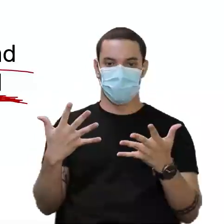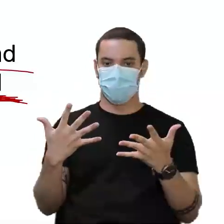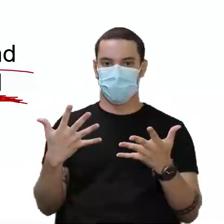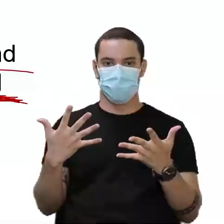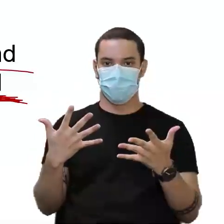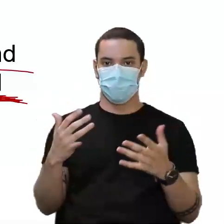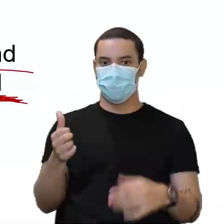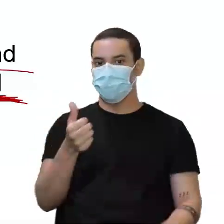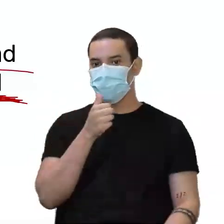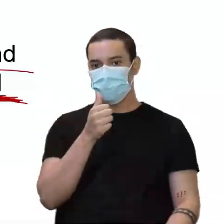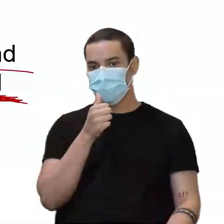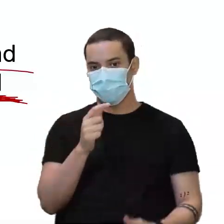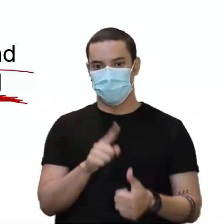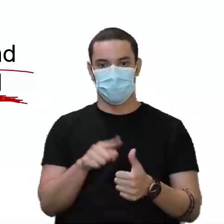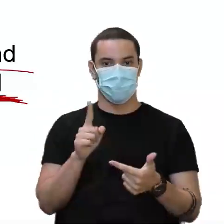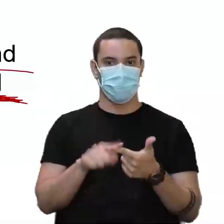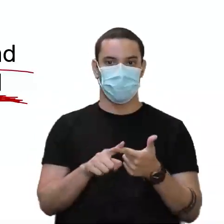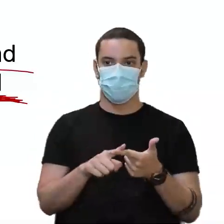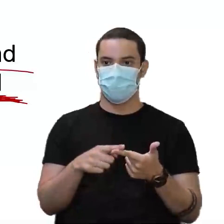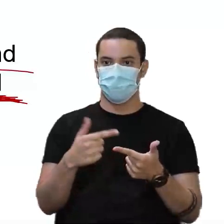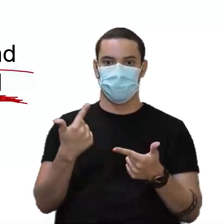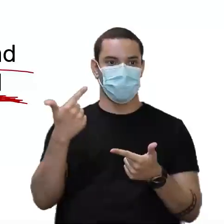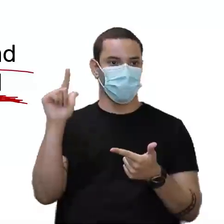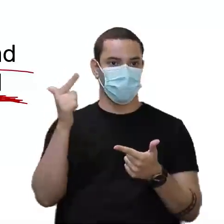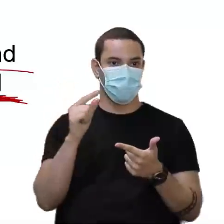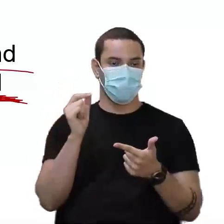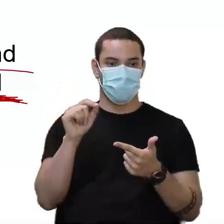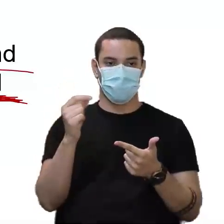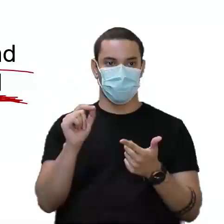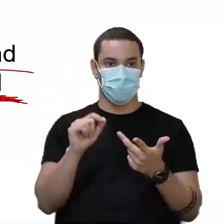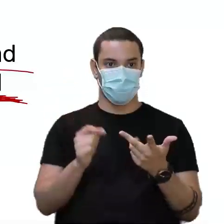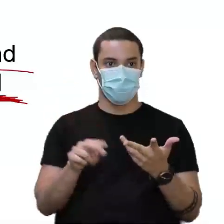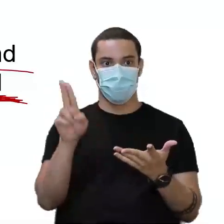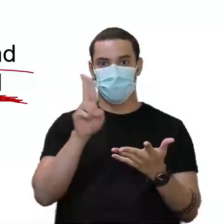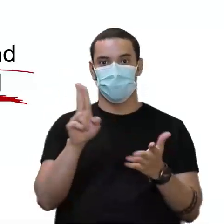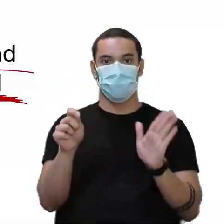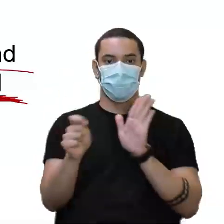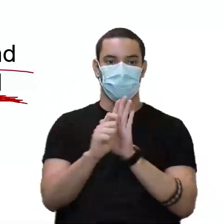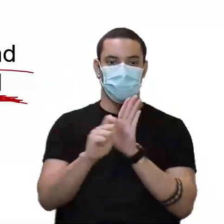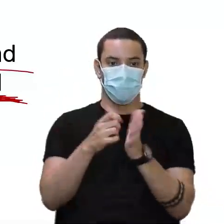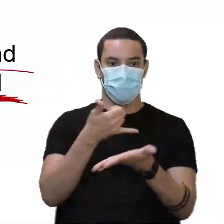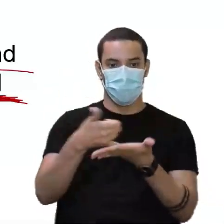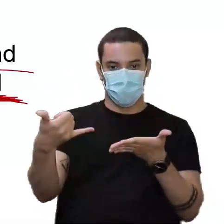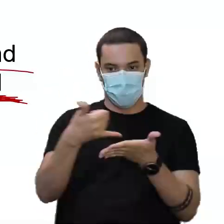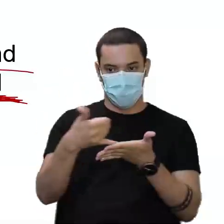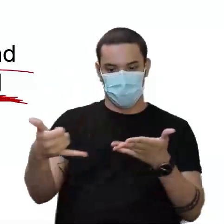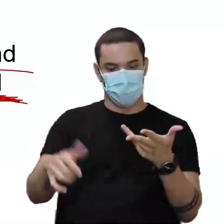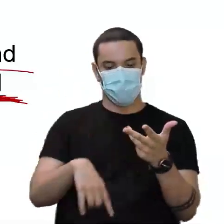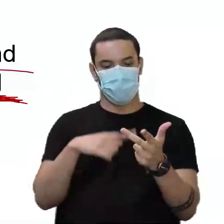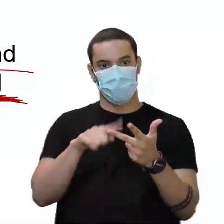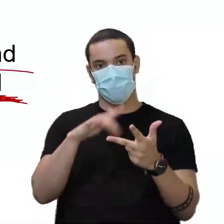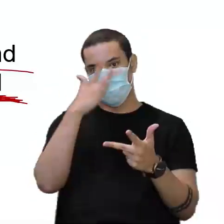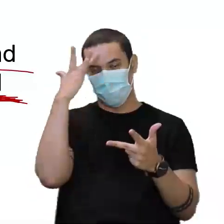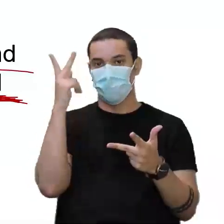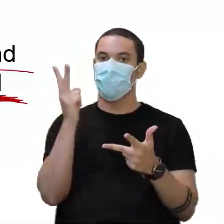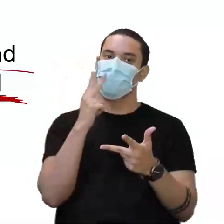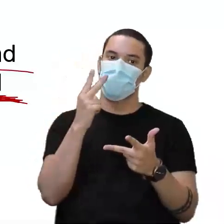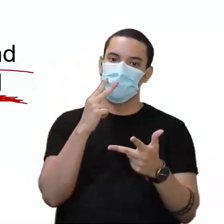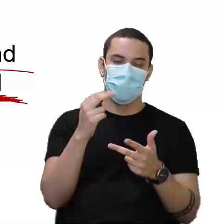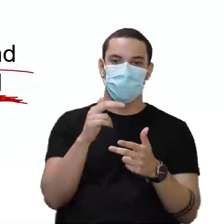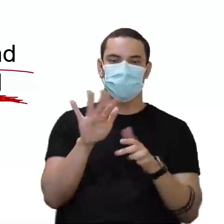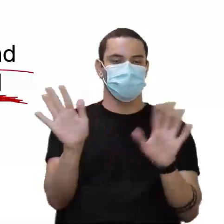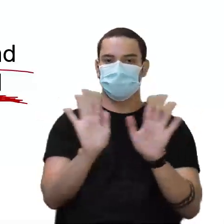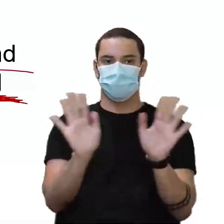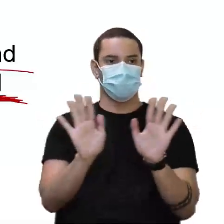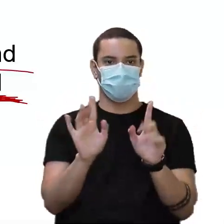ou seja, bebida, smoking and drug use, ou seja, usar drogas, uma foto onde tinha pessoas fumando e usando drogas,